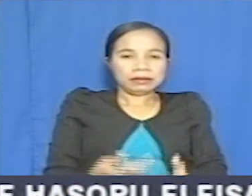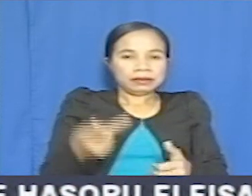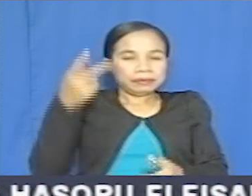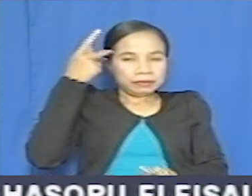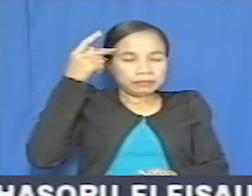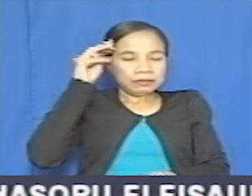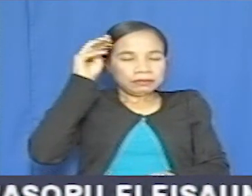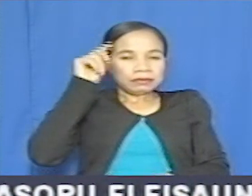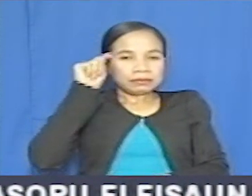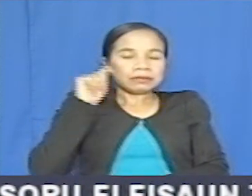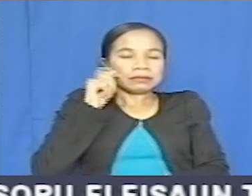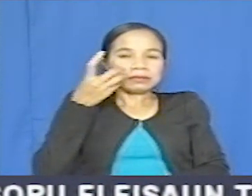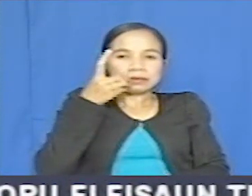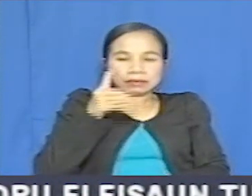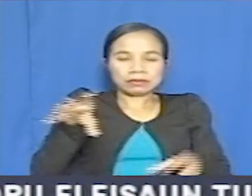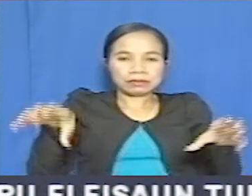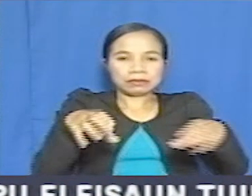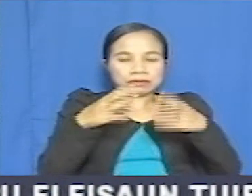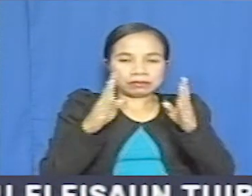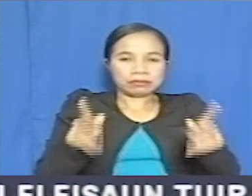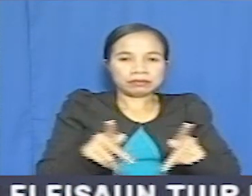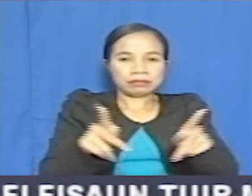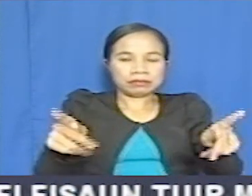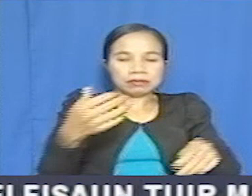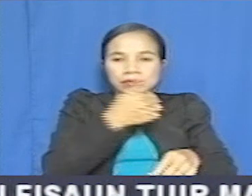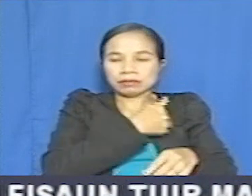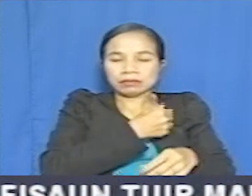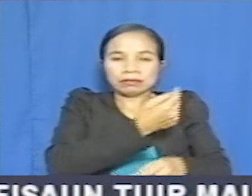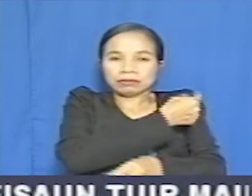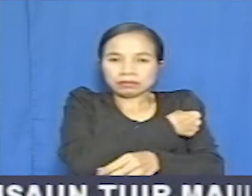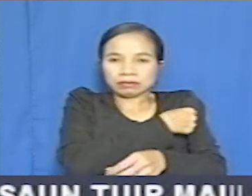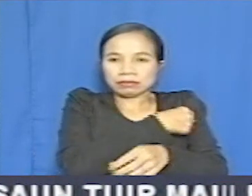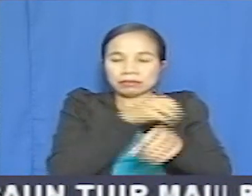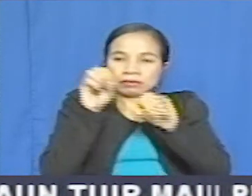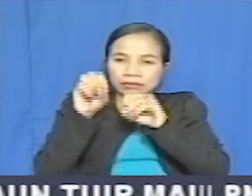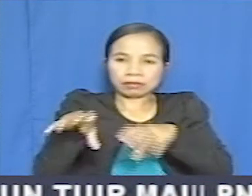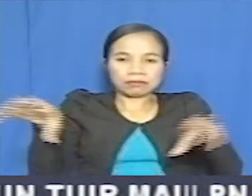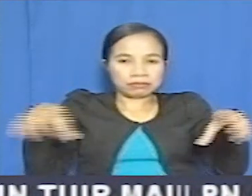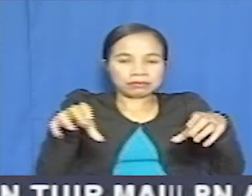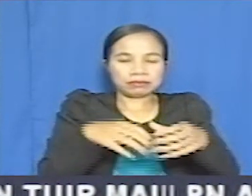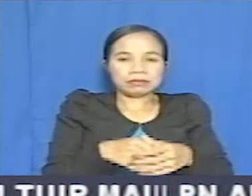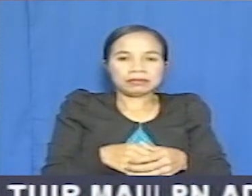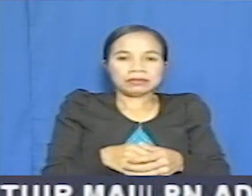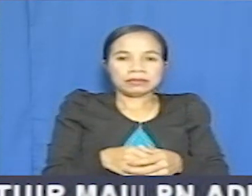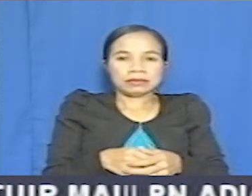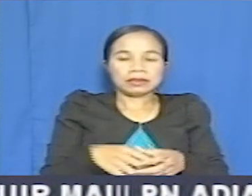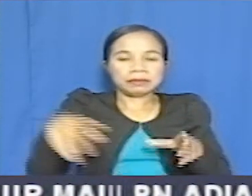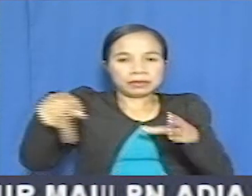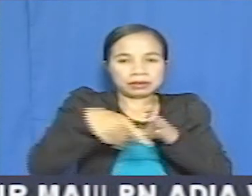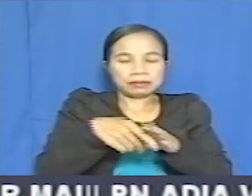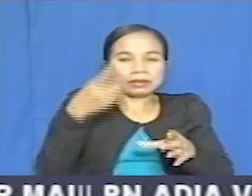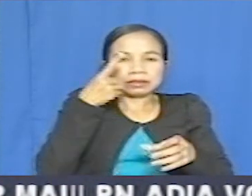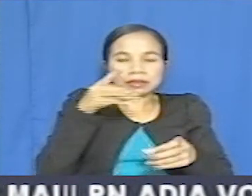Primeiro-ministro Taur Matandaruak declara funcionários públicos não devem dar vacina sem lá com serviço. Turma, te acompanha a declaração